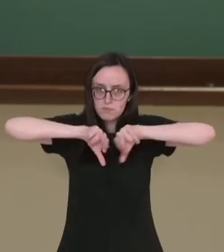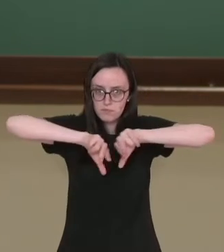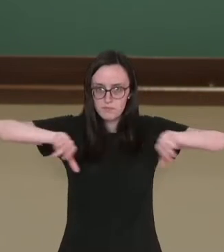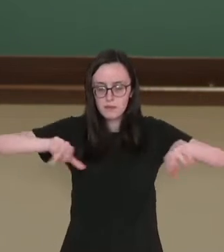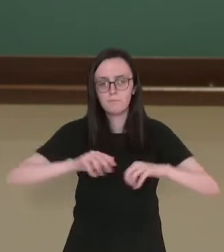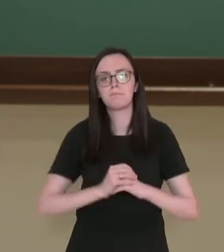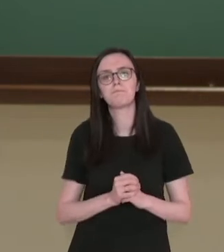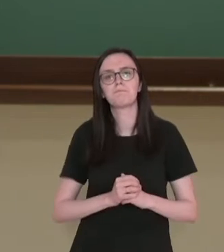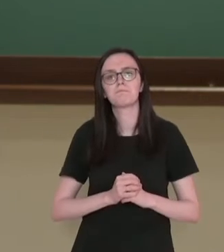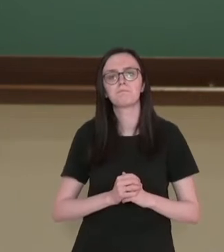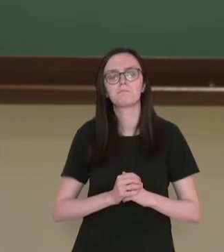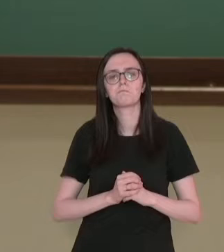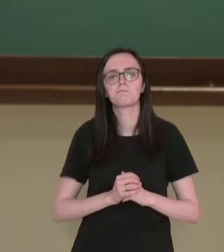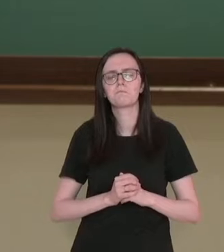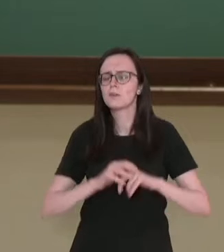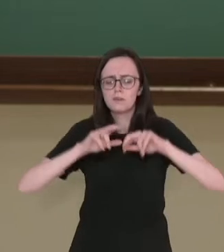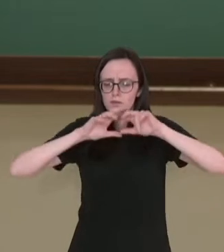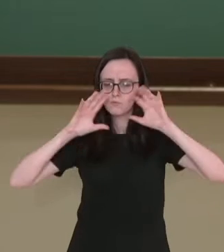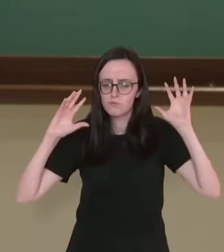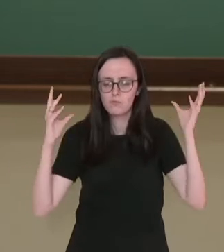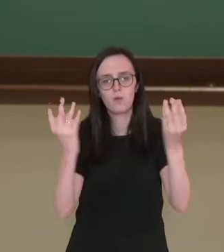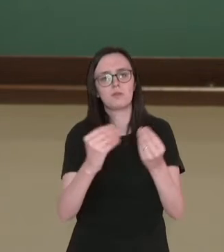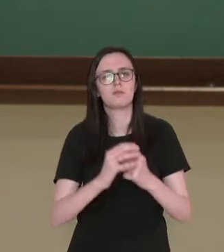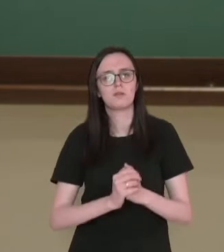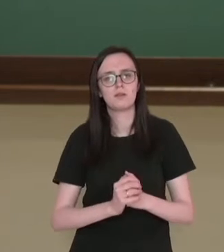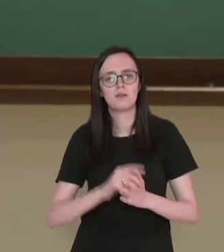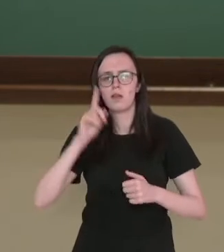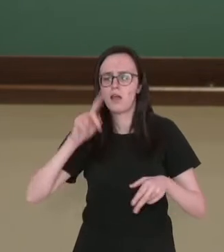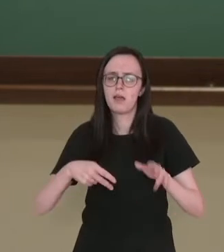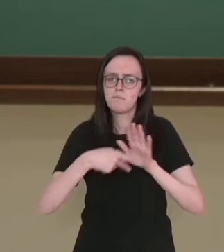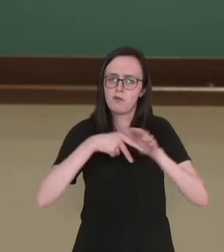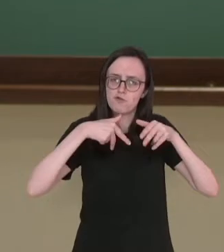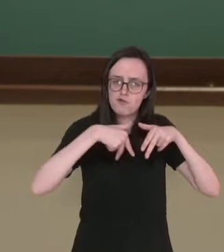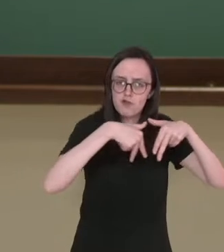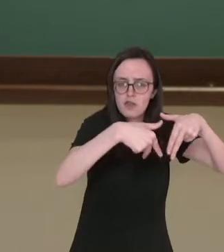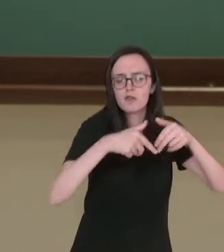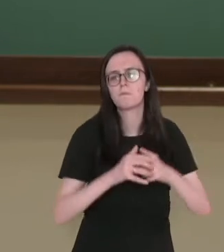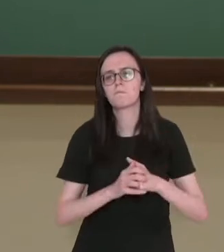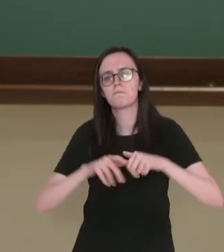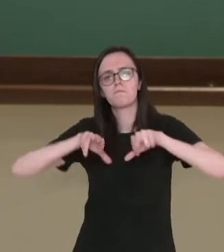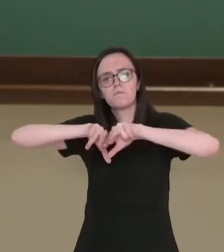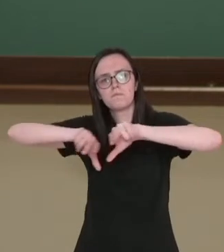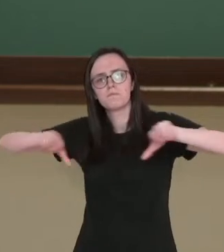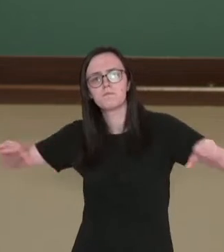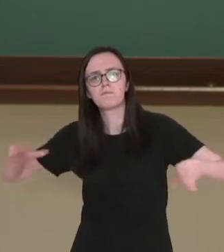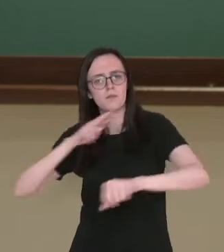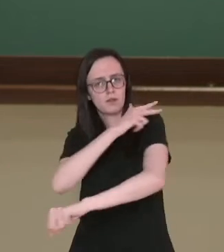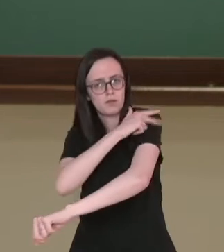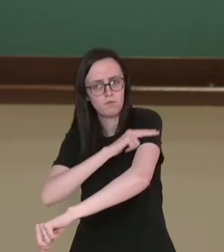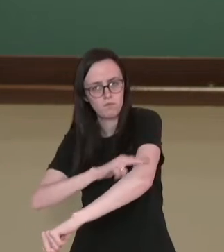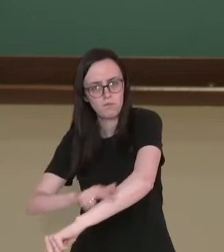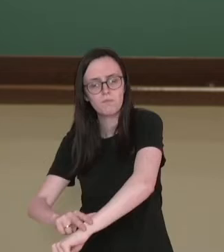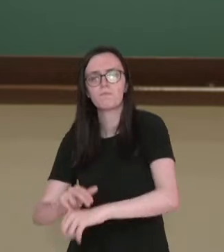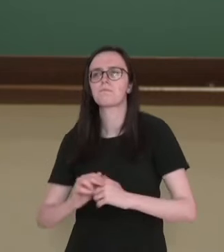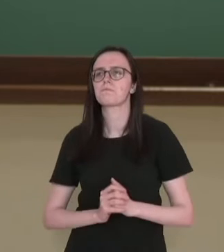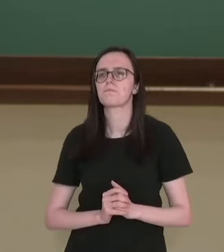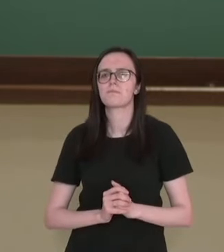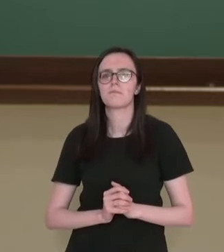diversidades. Todas as diversidades, né? Diversidade de gênero, diversidade étnica,